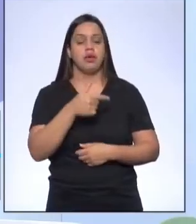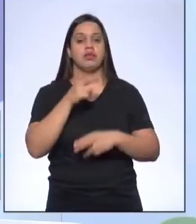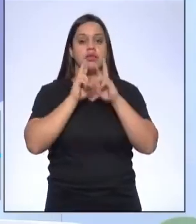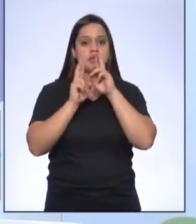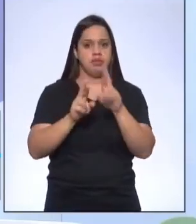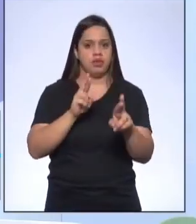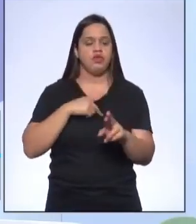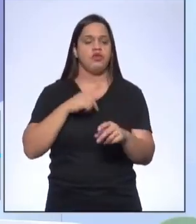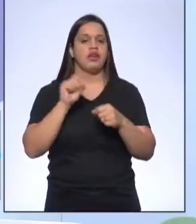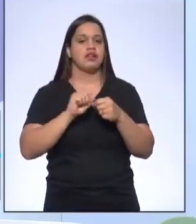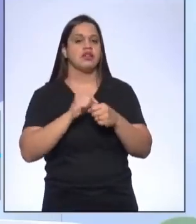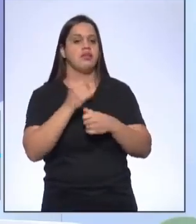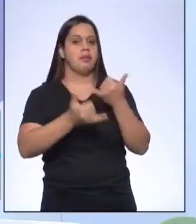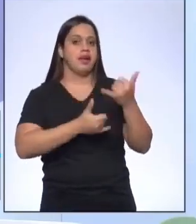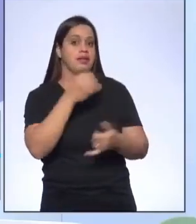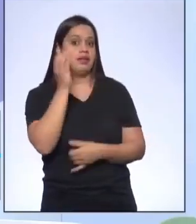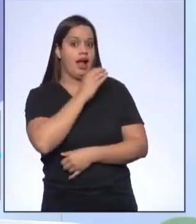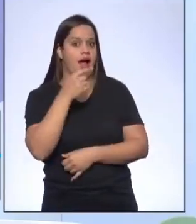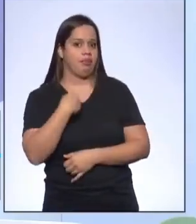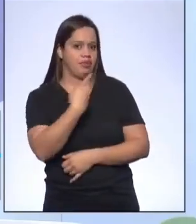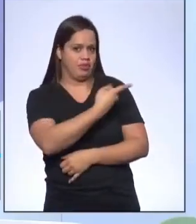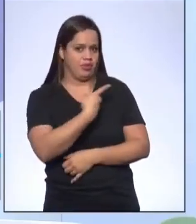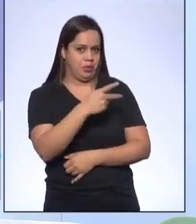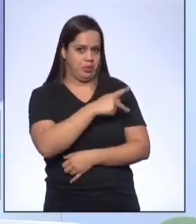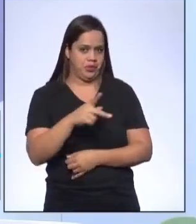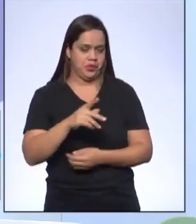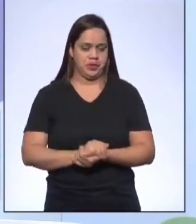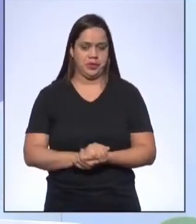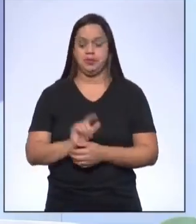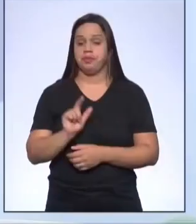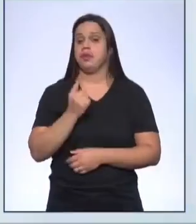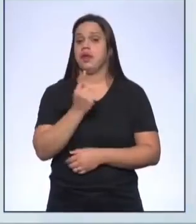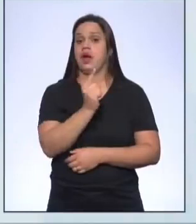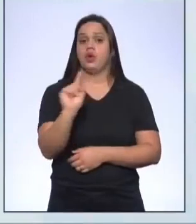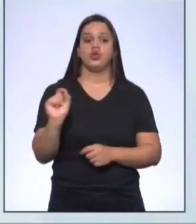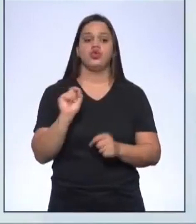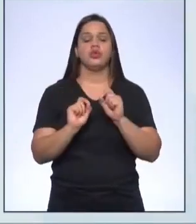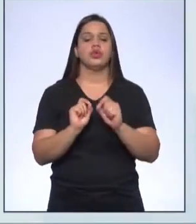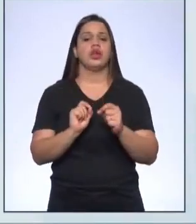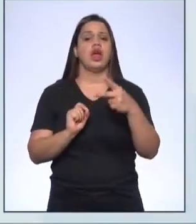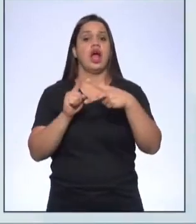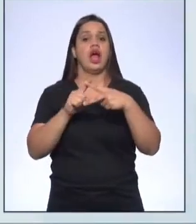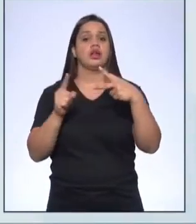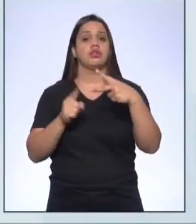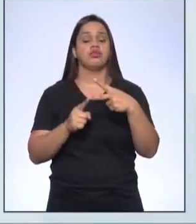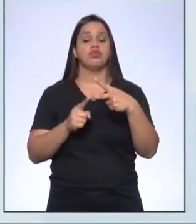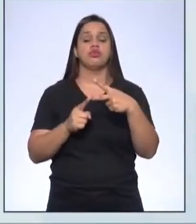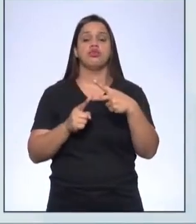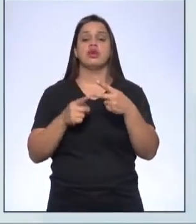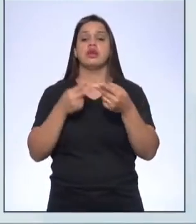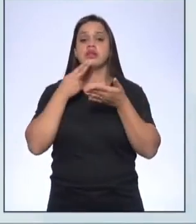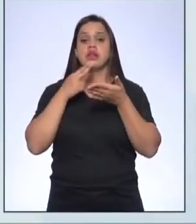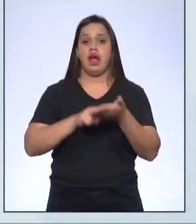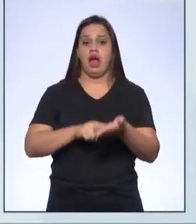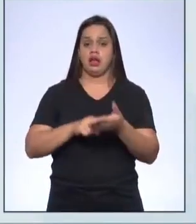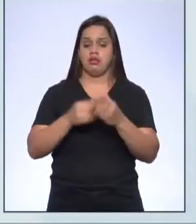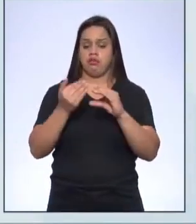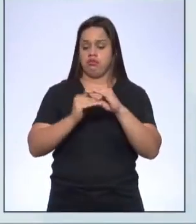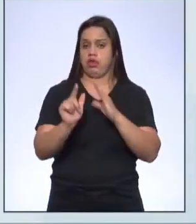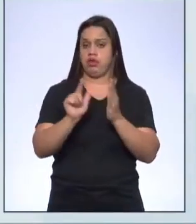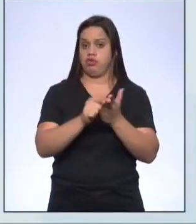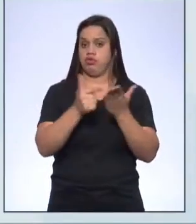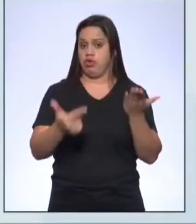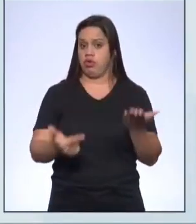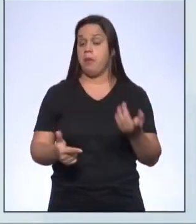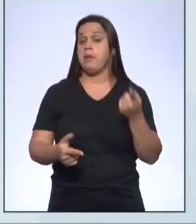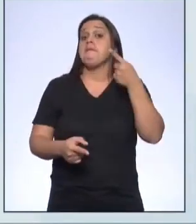rápida com a Mônica. Bora. Tá? E aí a última, quais das duas cartas você encaminharia para o jornal e por quê?